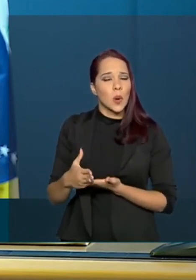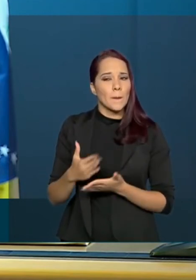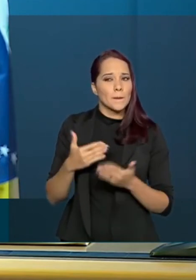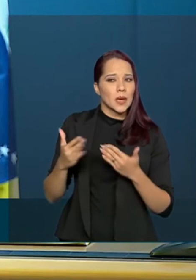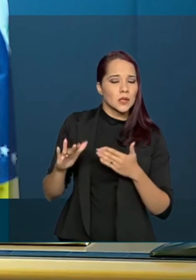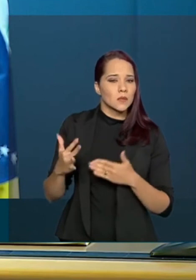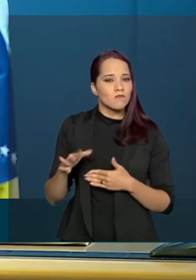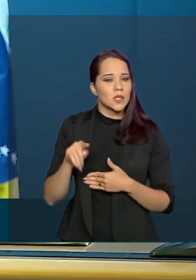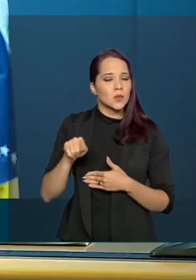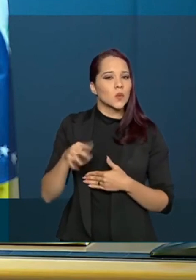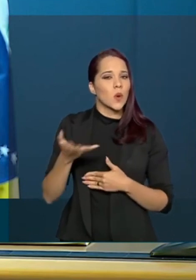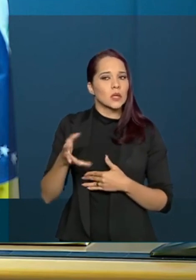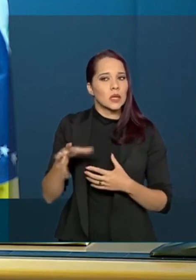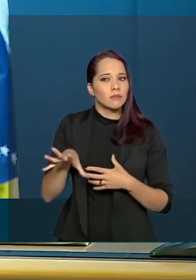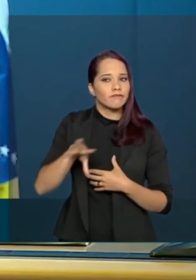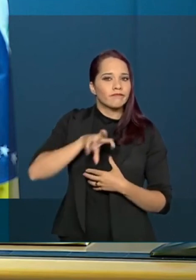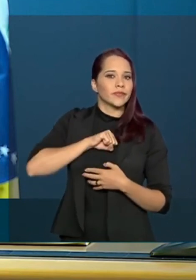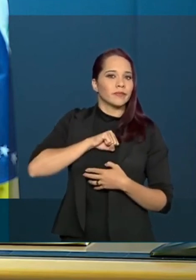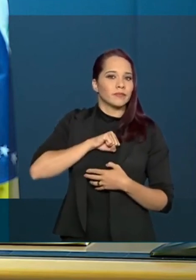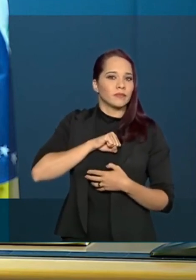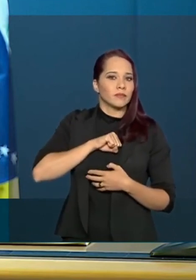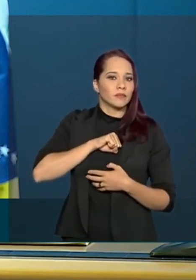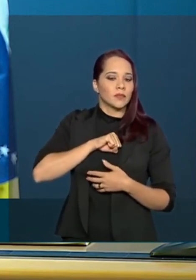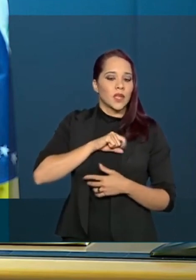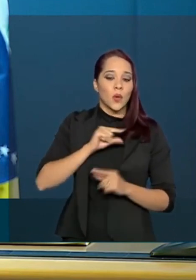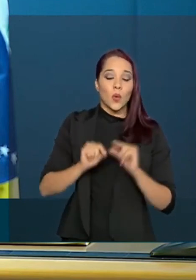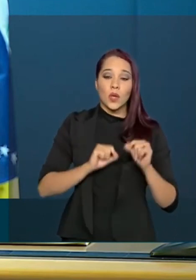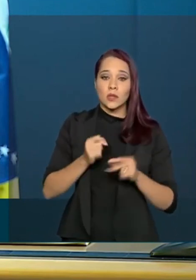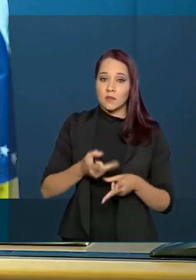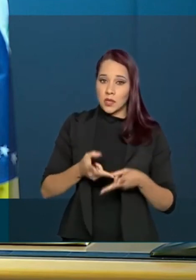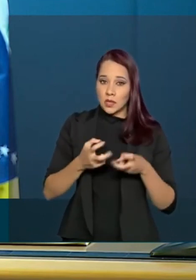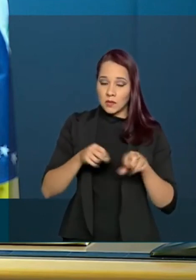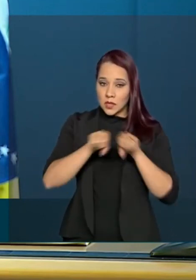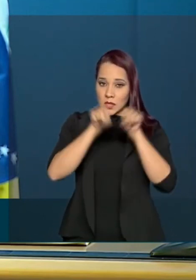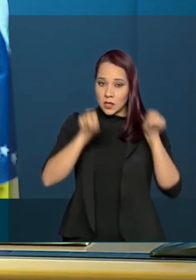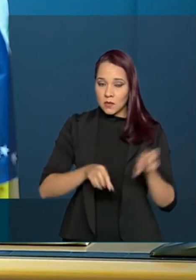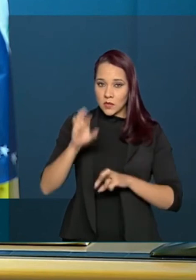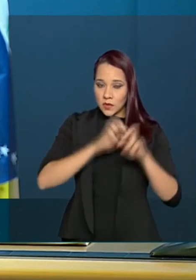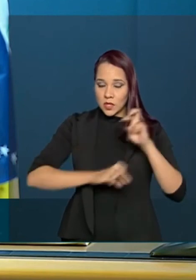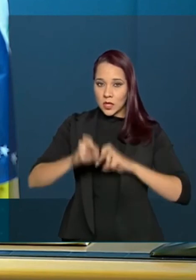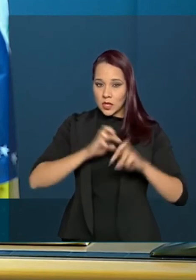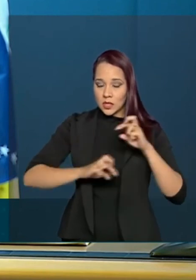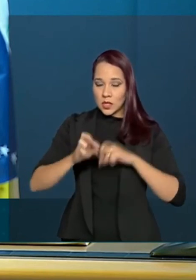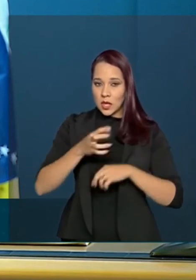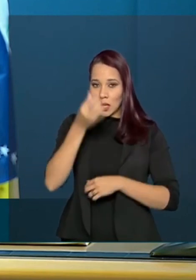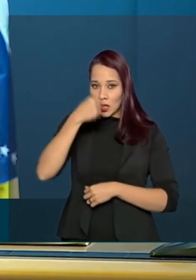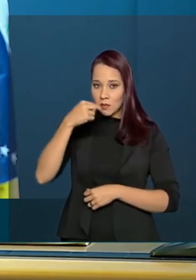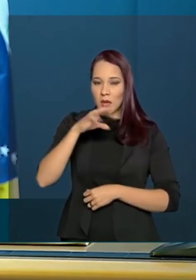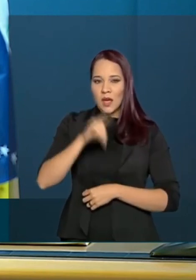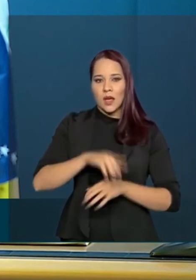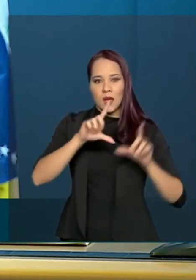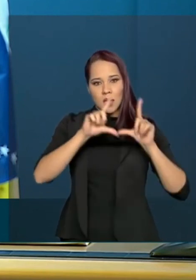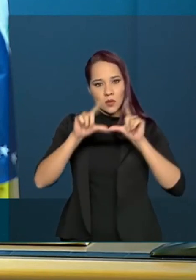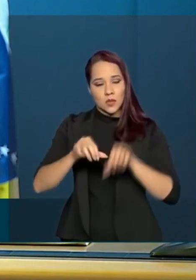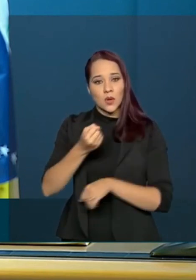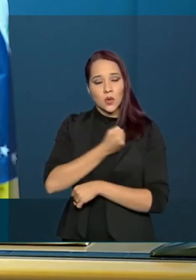do momento em que ele se infectou. Então, o que a gente vê por meio do Sistema de Vigilância Epidemiológica da Gripe é uma redução